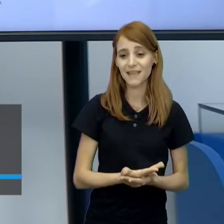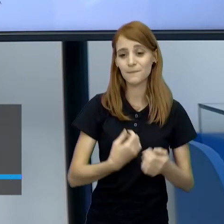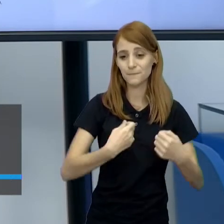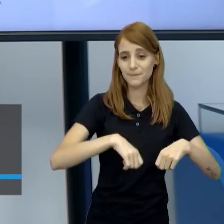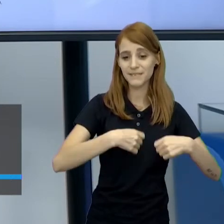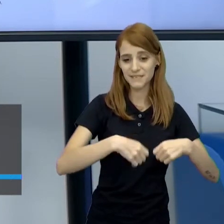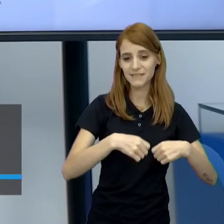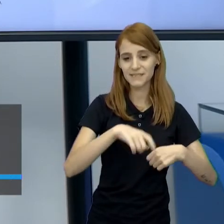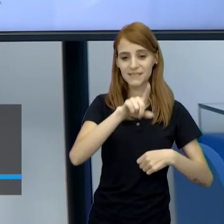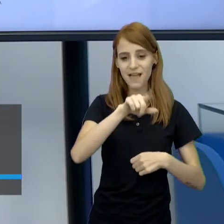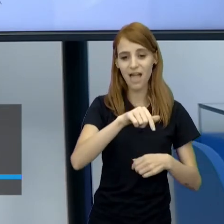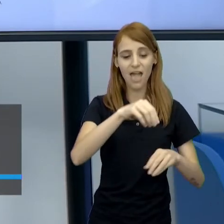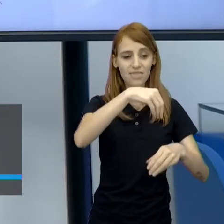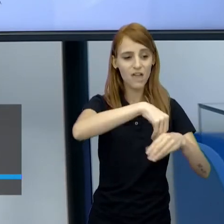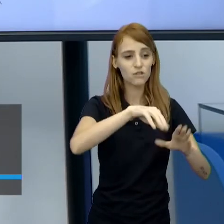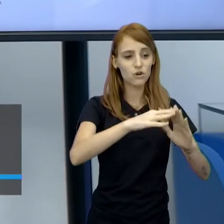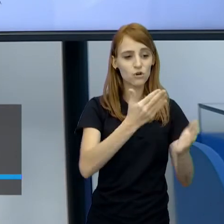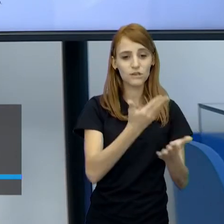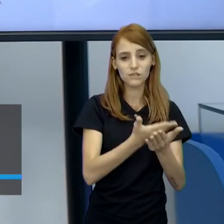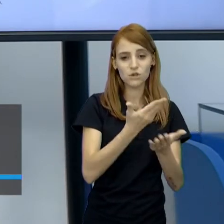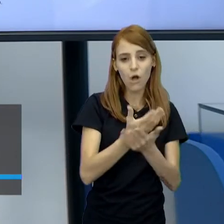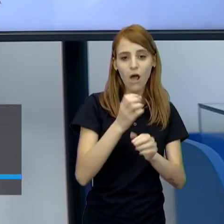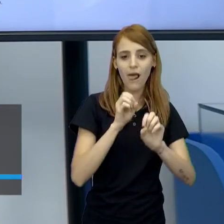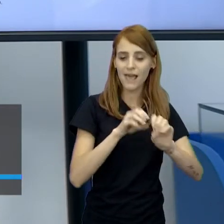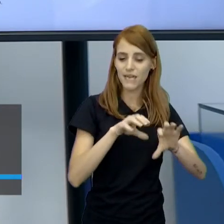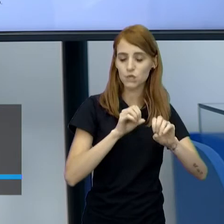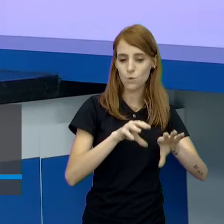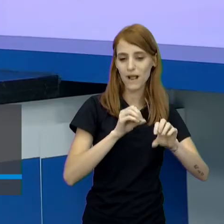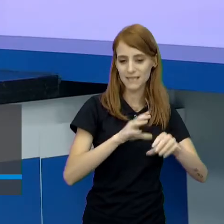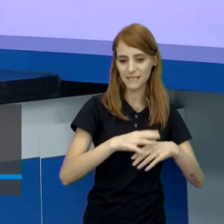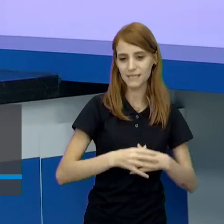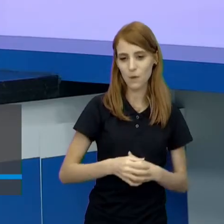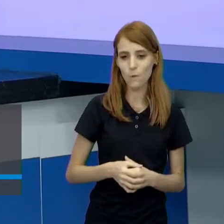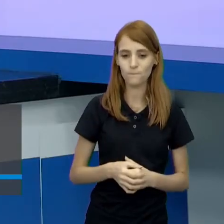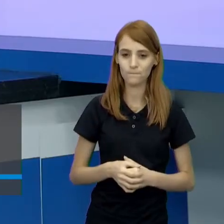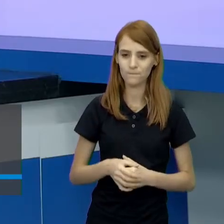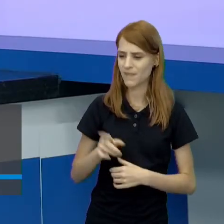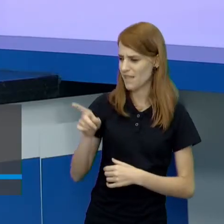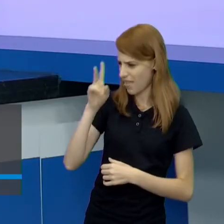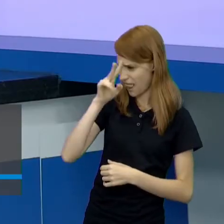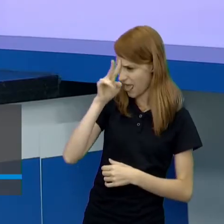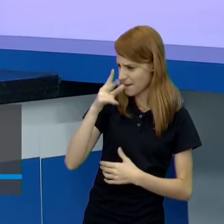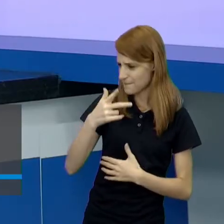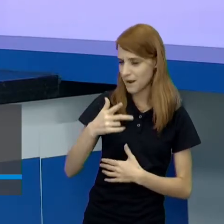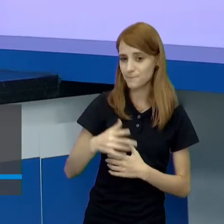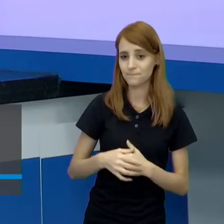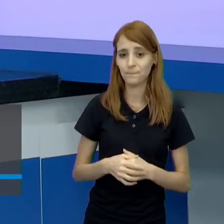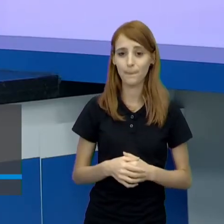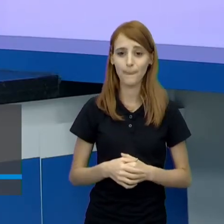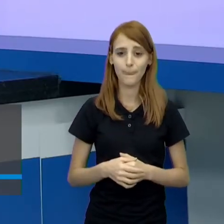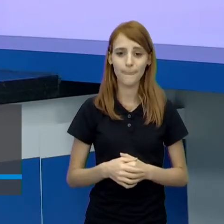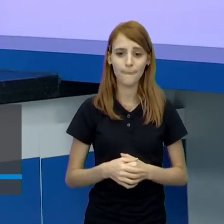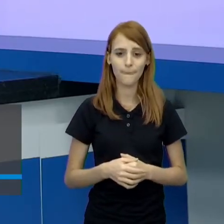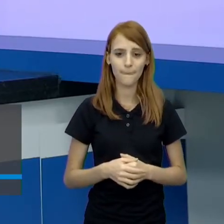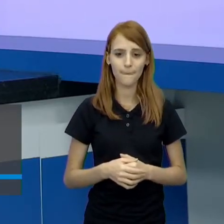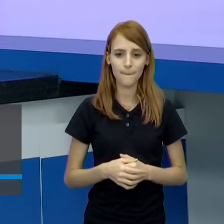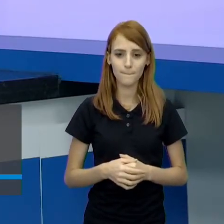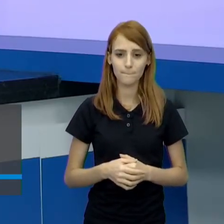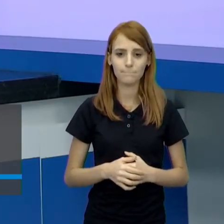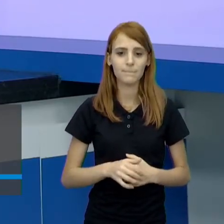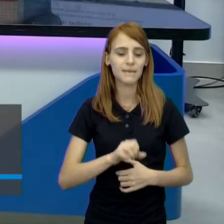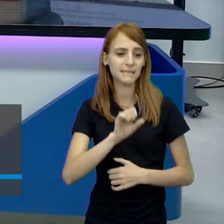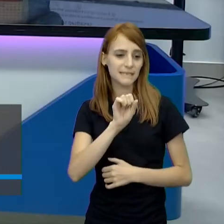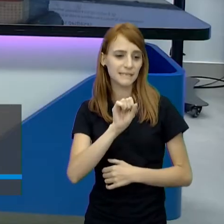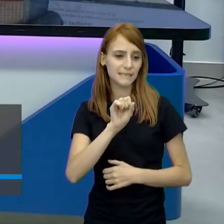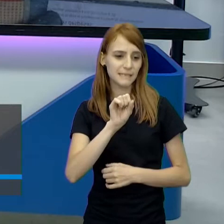na categoria escola, na categoria educação. O que mais se você lembra aí? Não, tem... De educação,